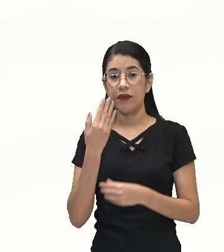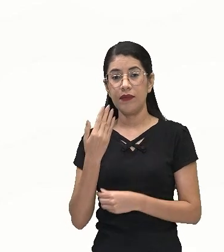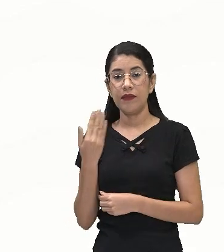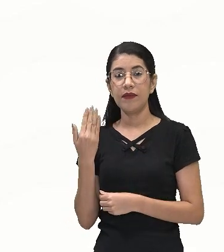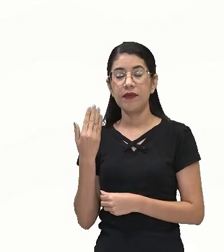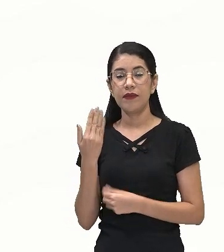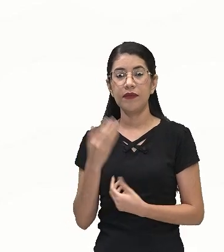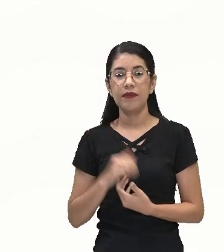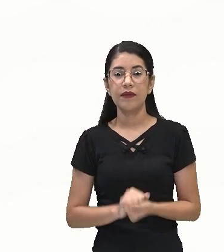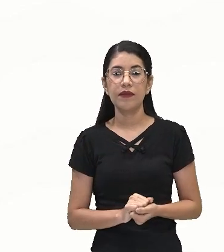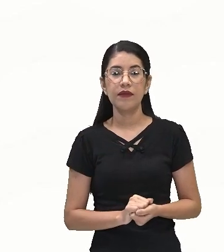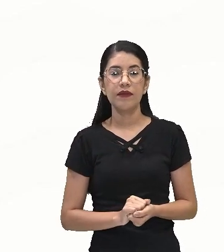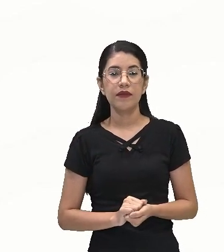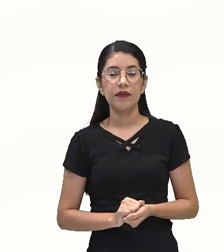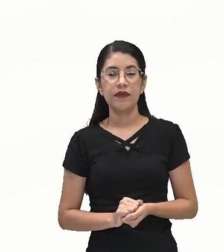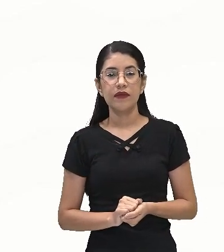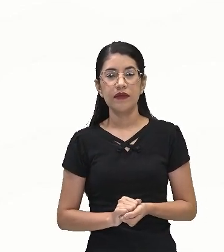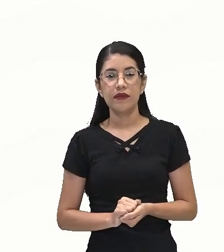Ok?